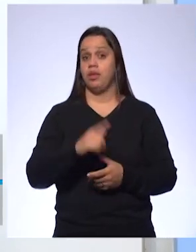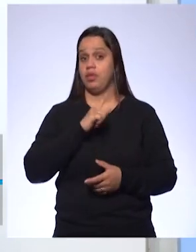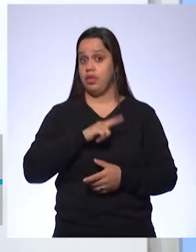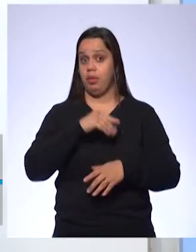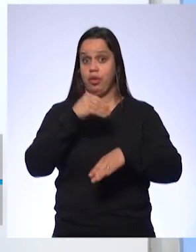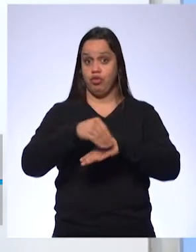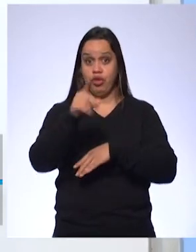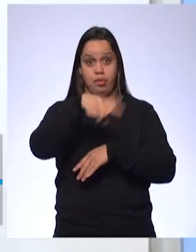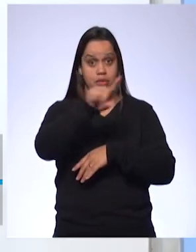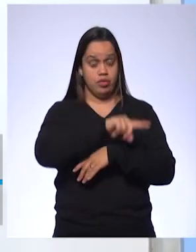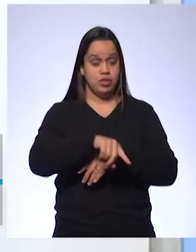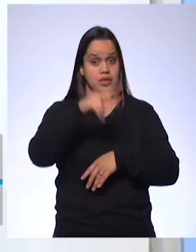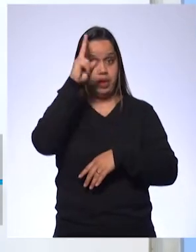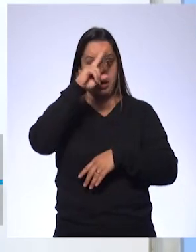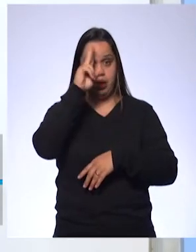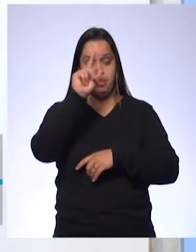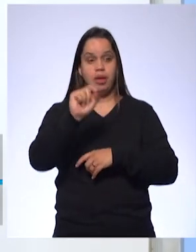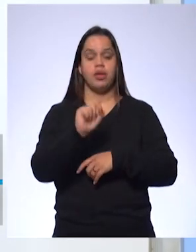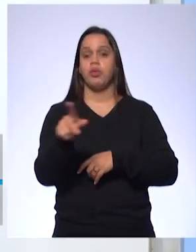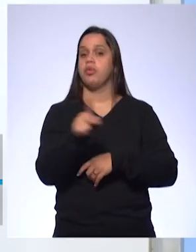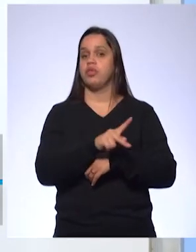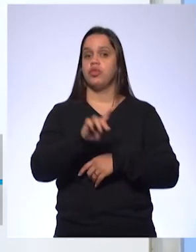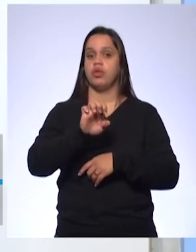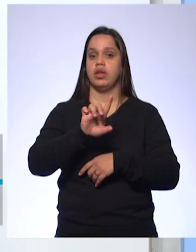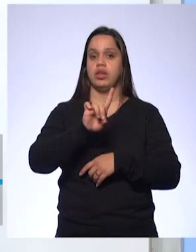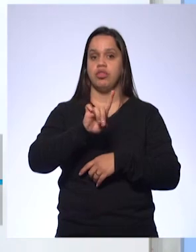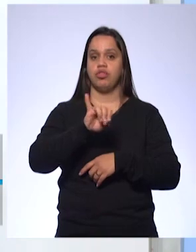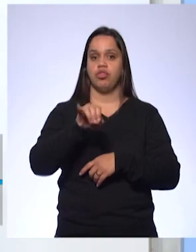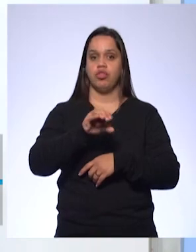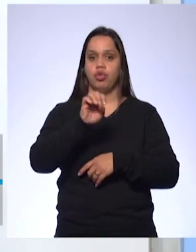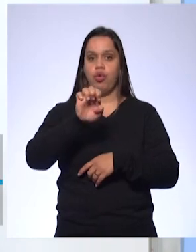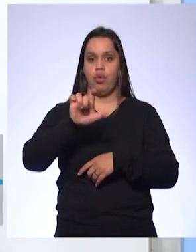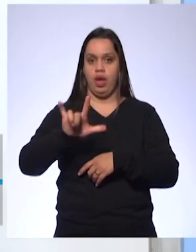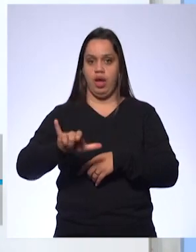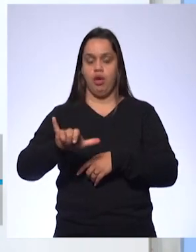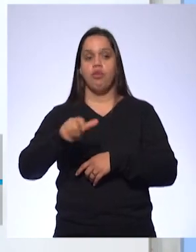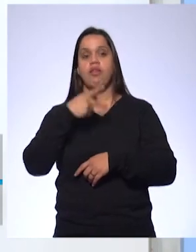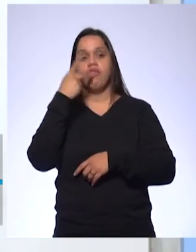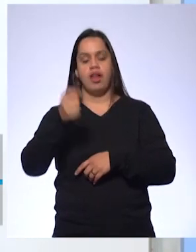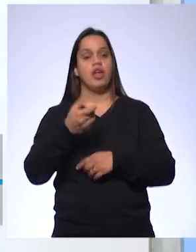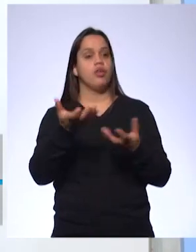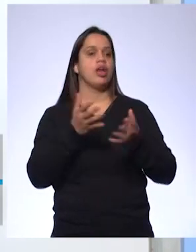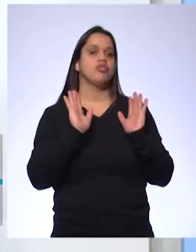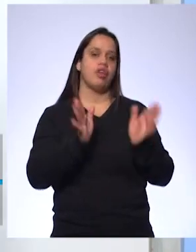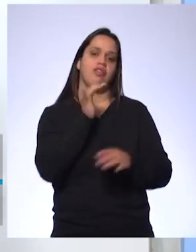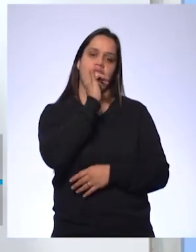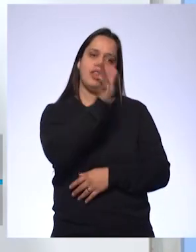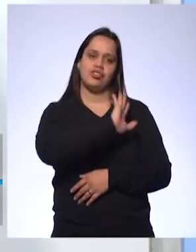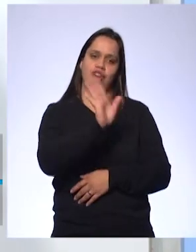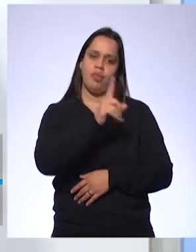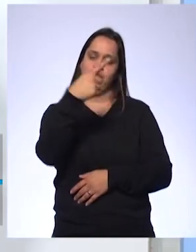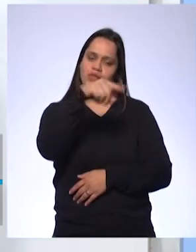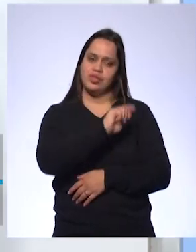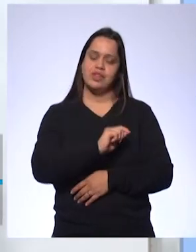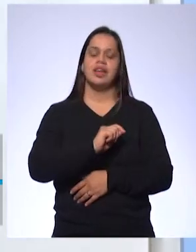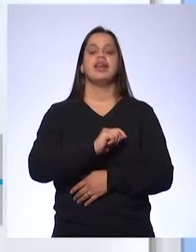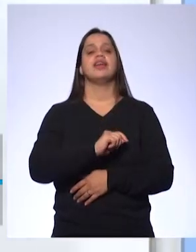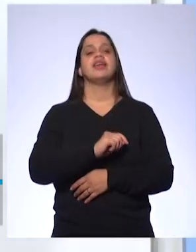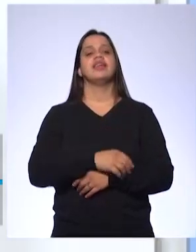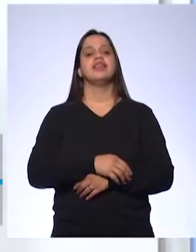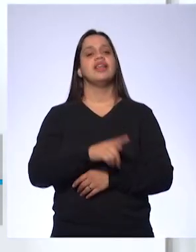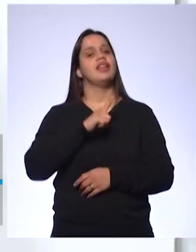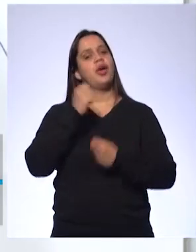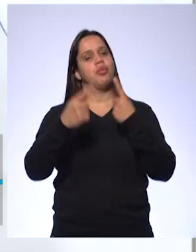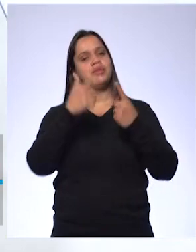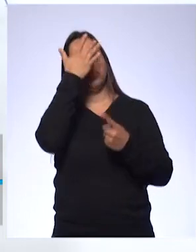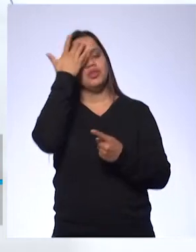para vocês, que o professor Edjoel vai passar. E eu já queria me despedir. Valeu aí, tem algumas pessoas que já falaram que gostaram da